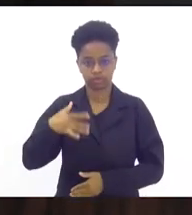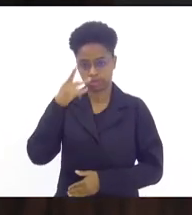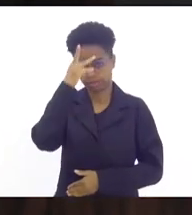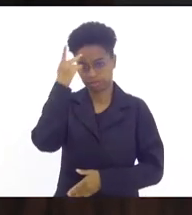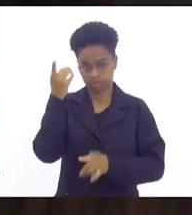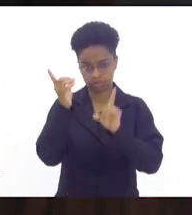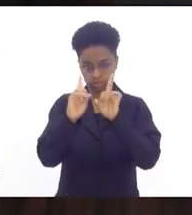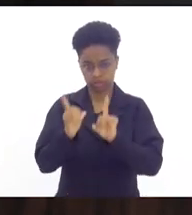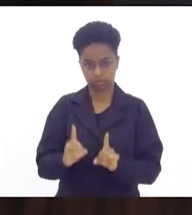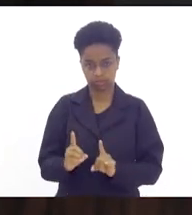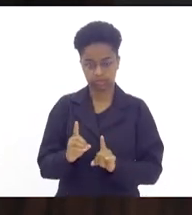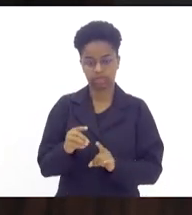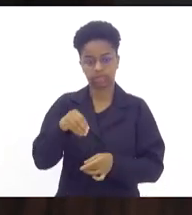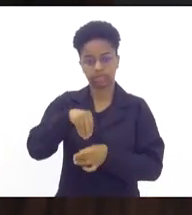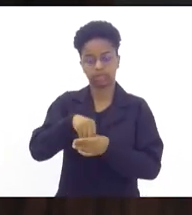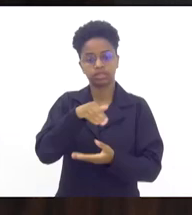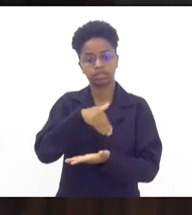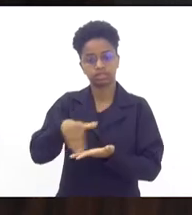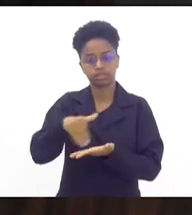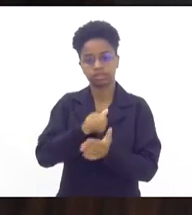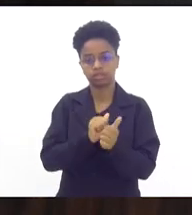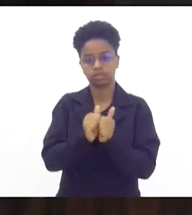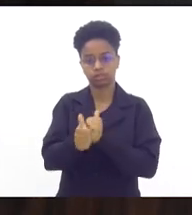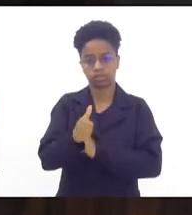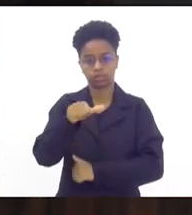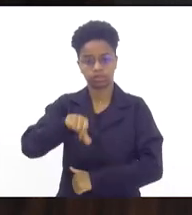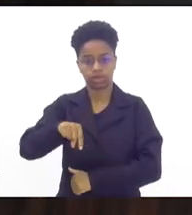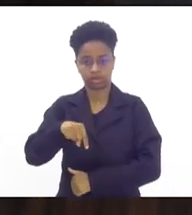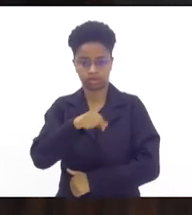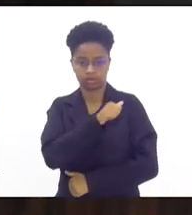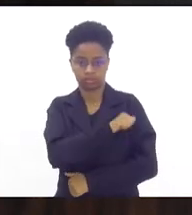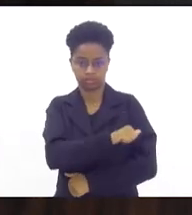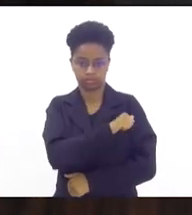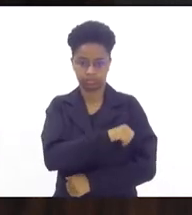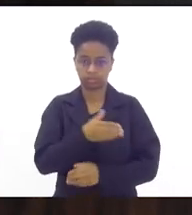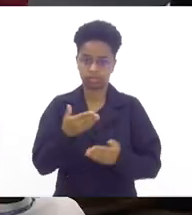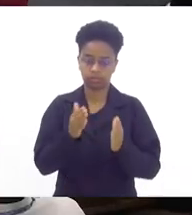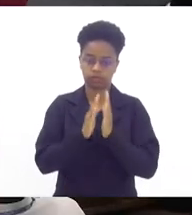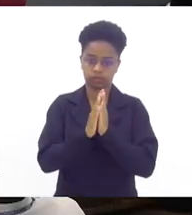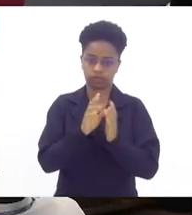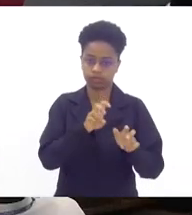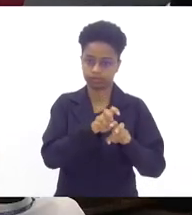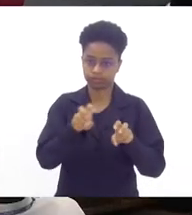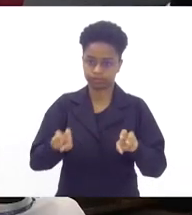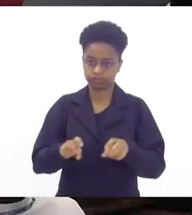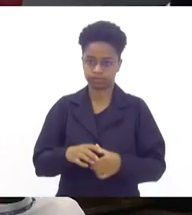na secretaria de esportes Estado do Rio de Janeiro por favor